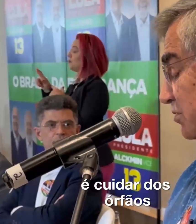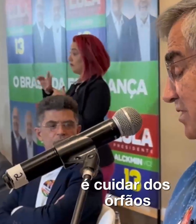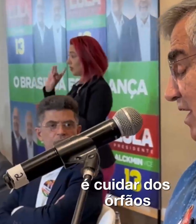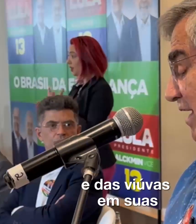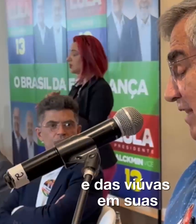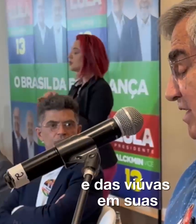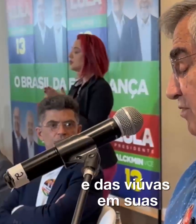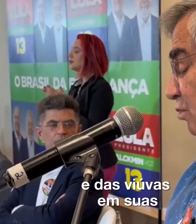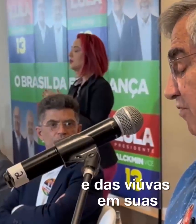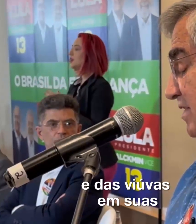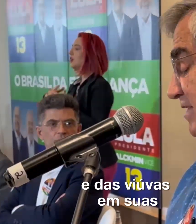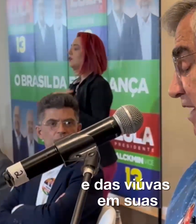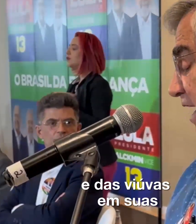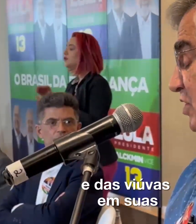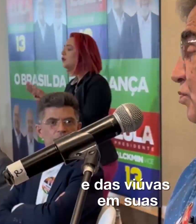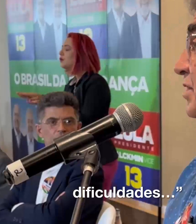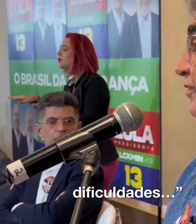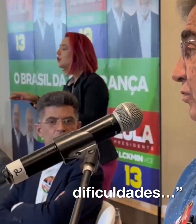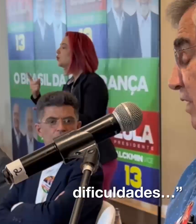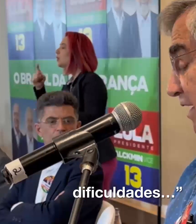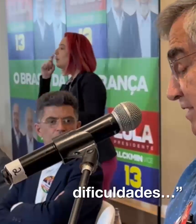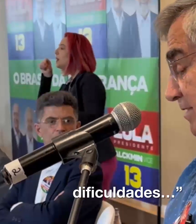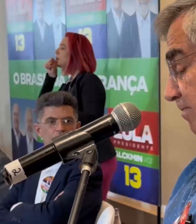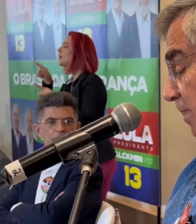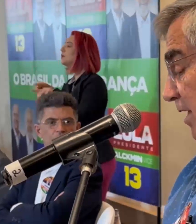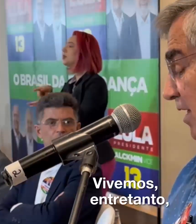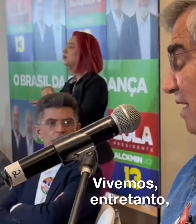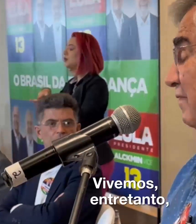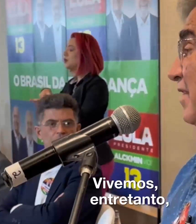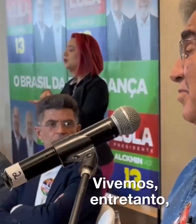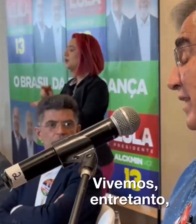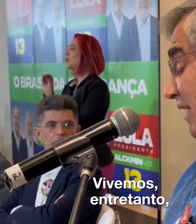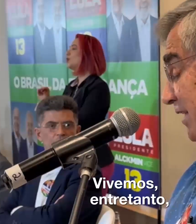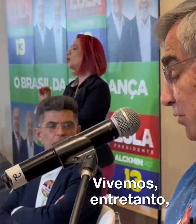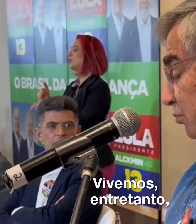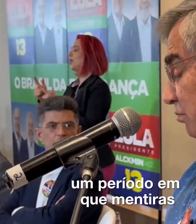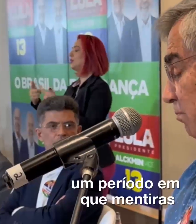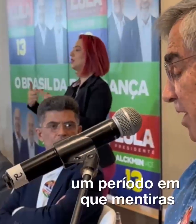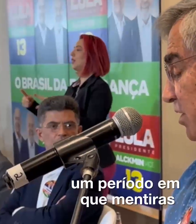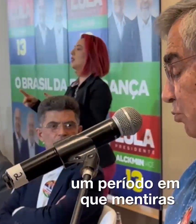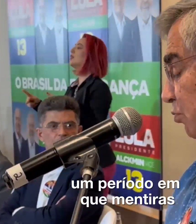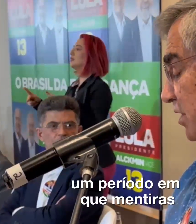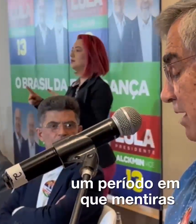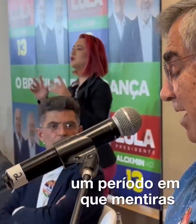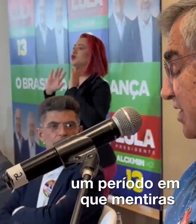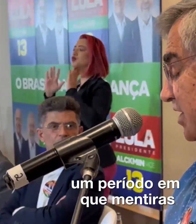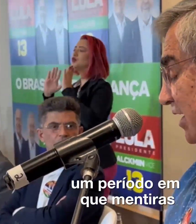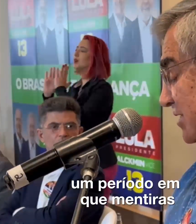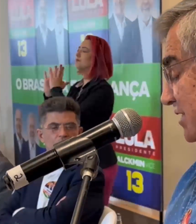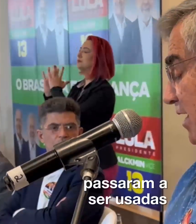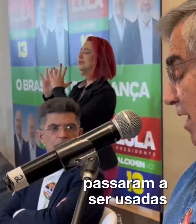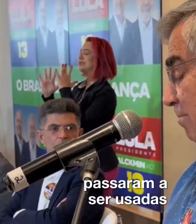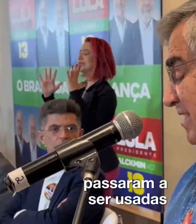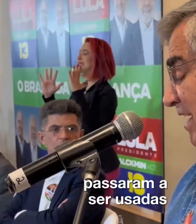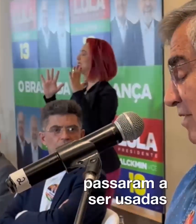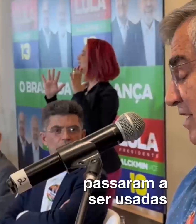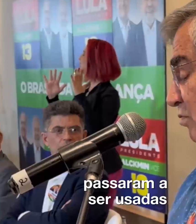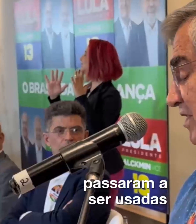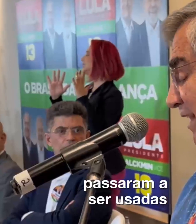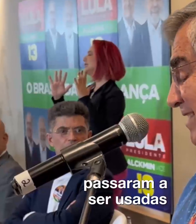dos órfãos e das viúvas em suas dificuldades vemos entretanto um período de mentiras